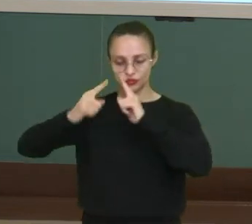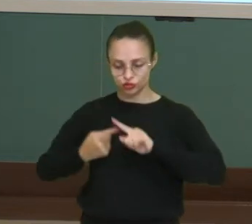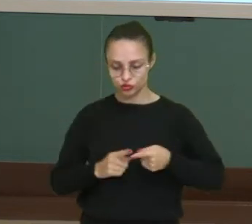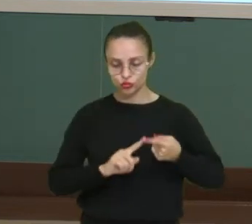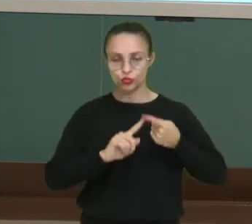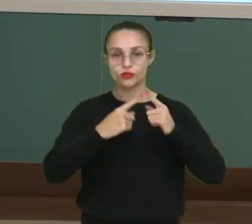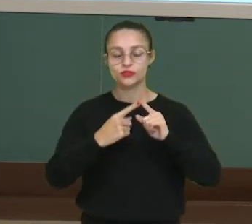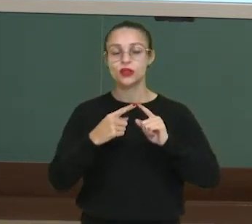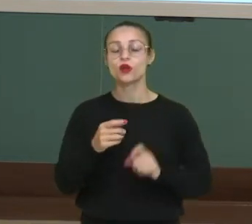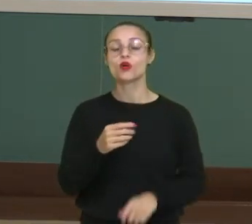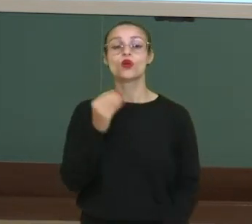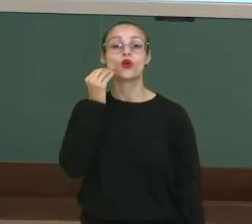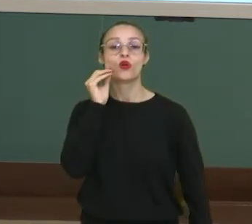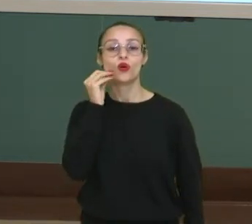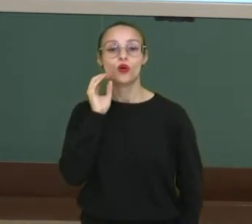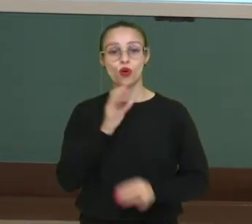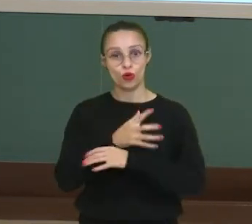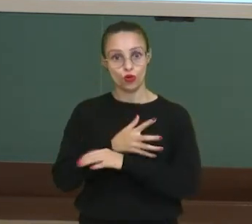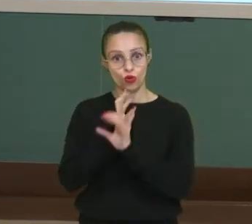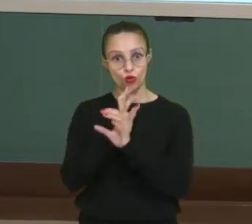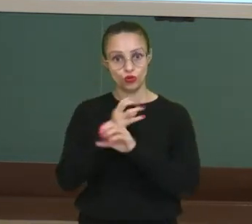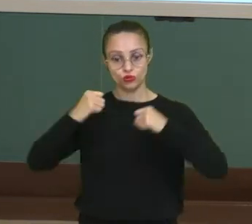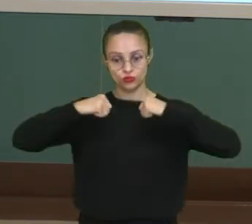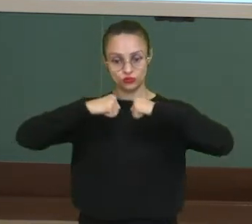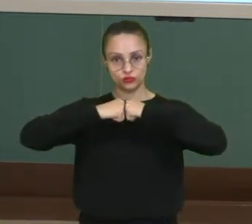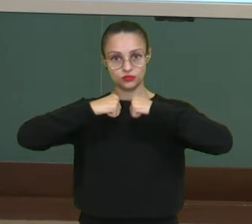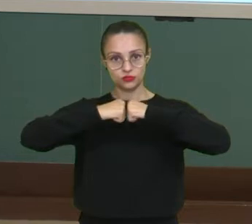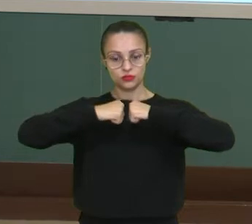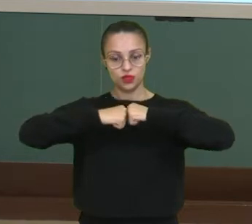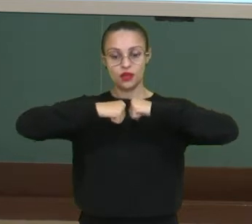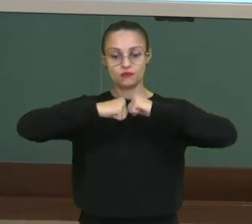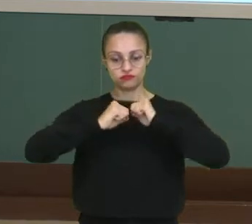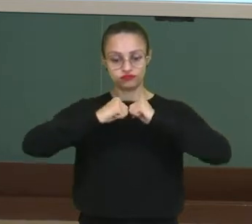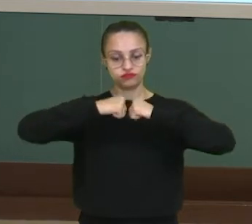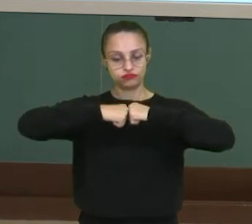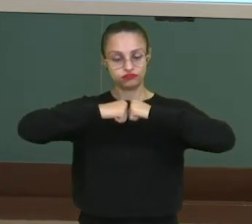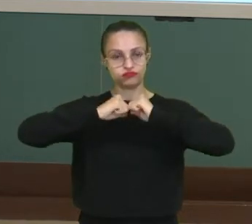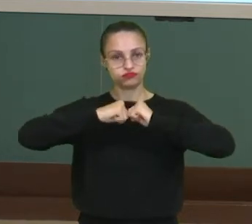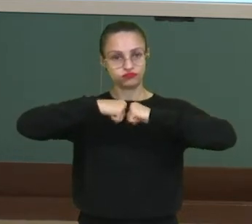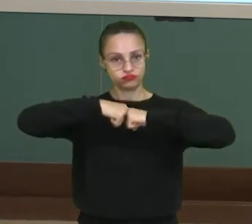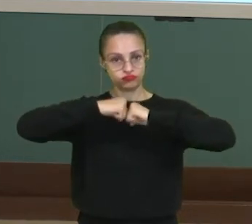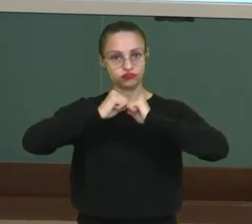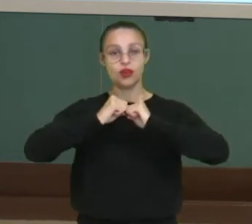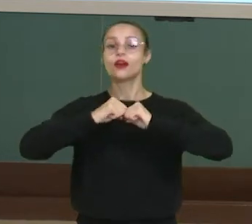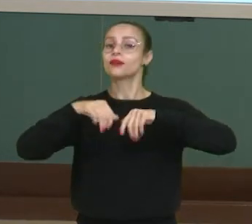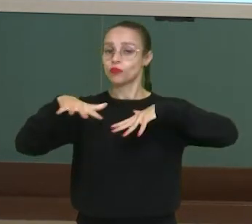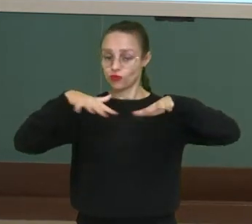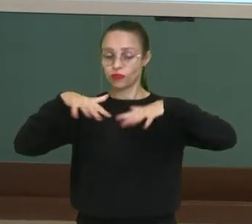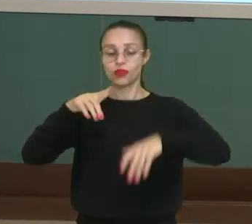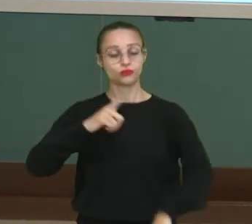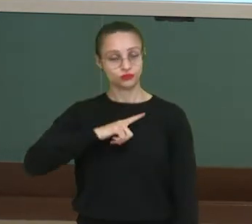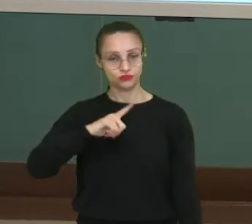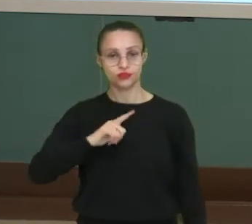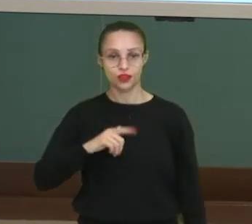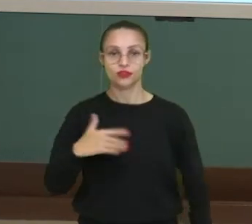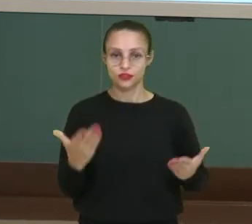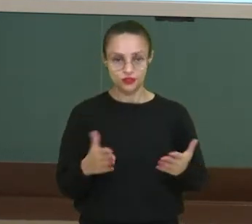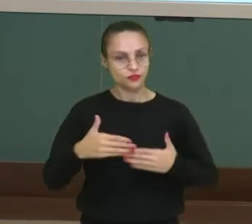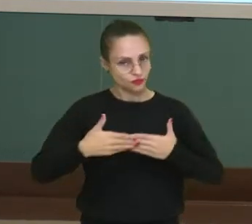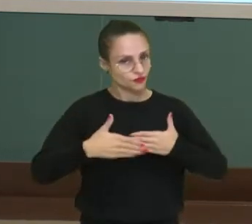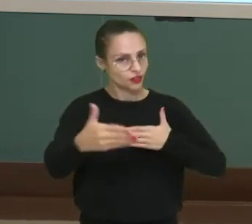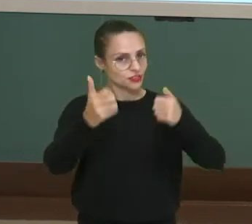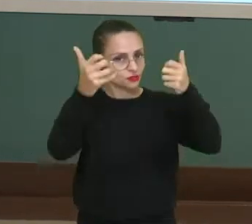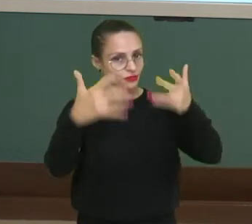temos ossos que estão se ligando e nós temos essa questão de movimento. Vamos falar sobre